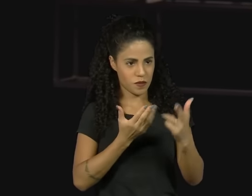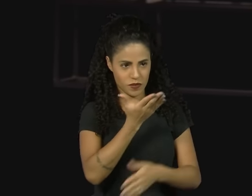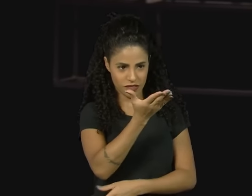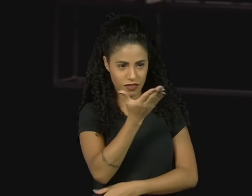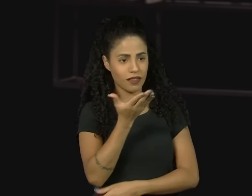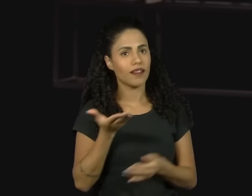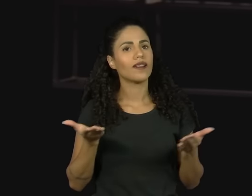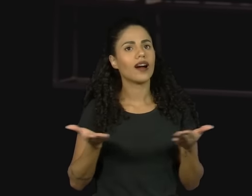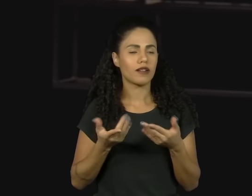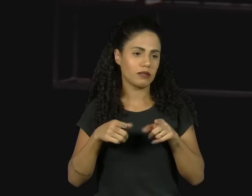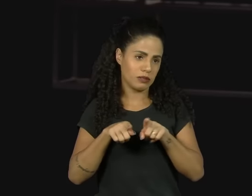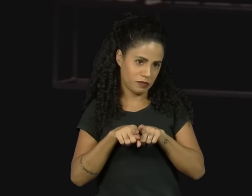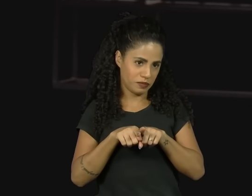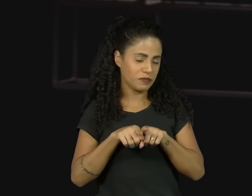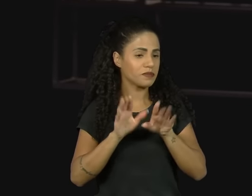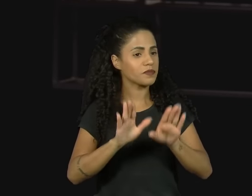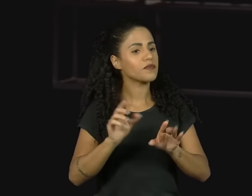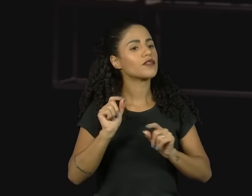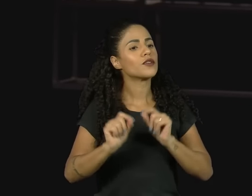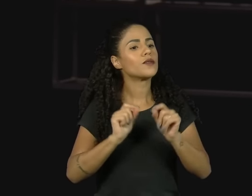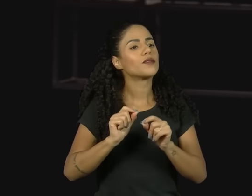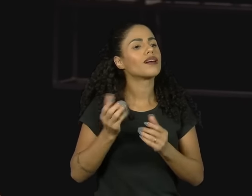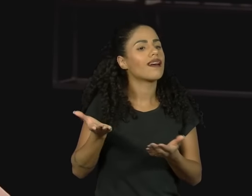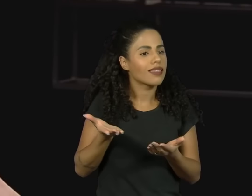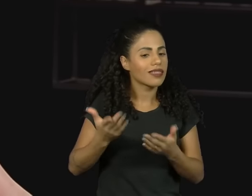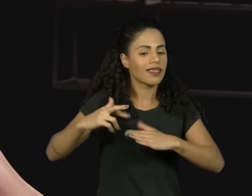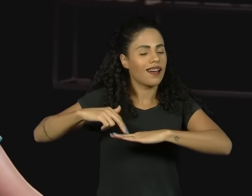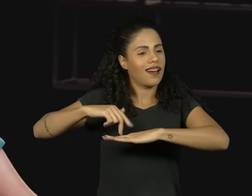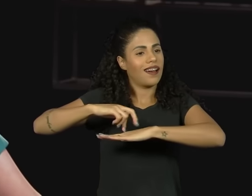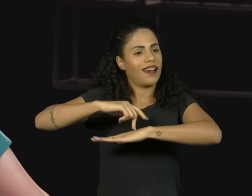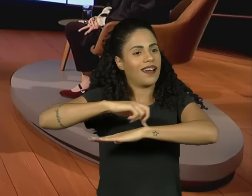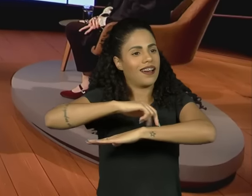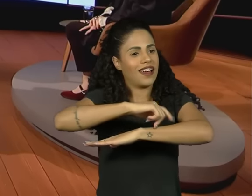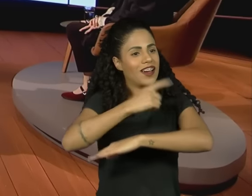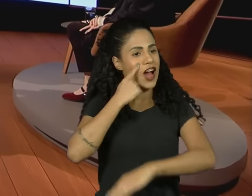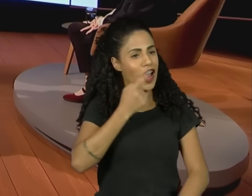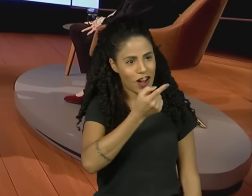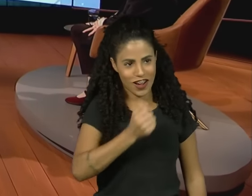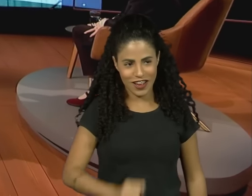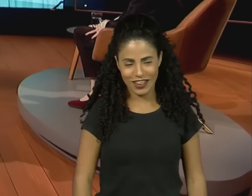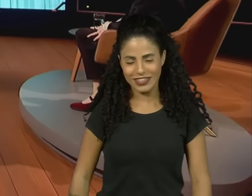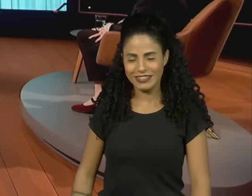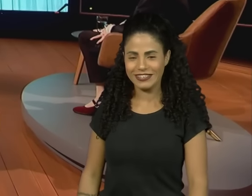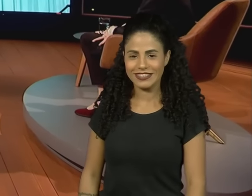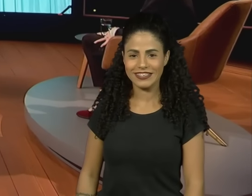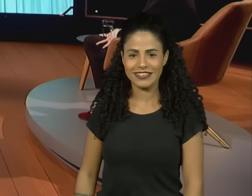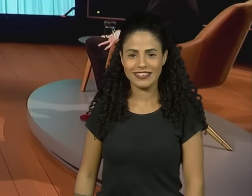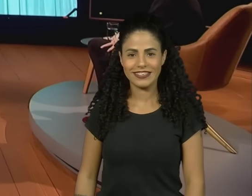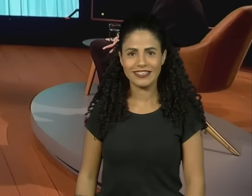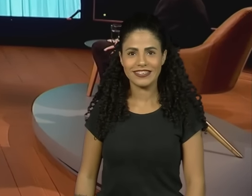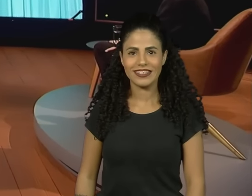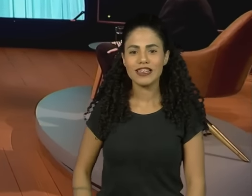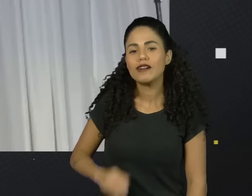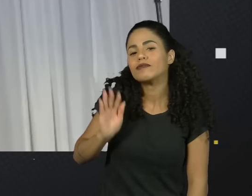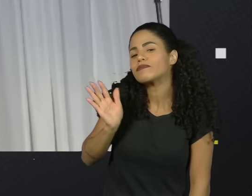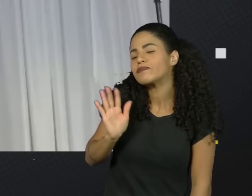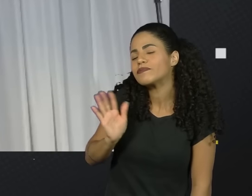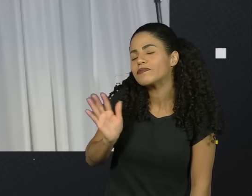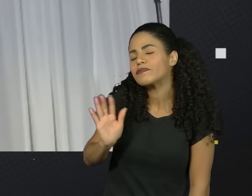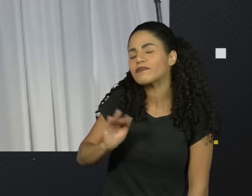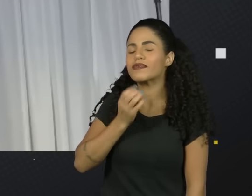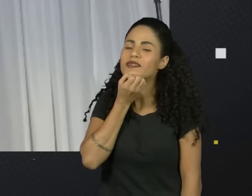na atuação também, mas que teve nesse boom dos desfiles aí. Olha só quem é. Constanza, que delícia estar